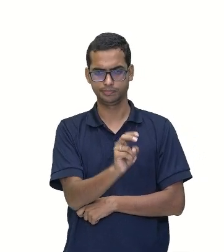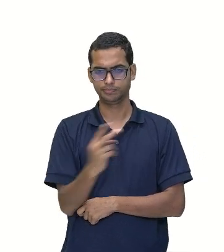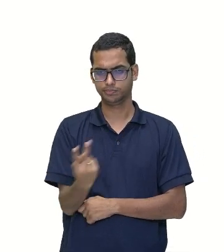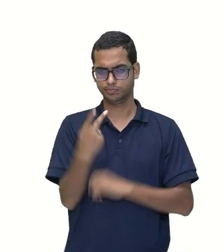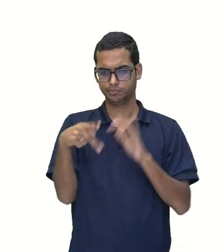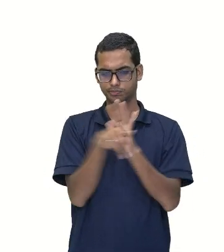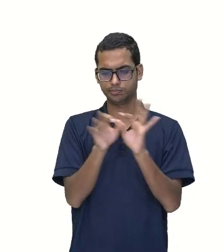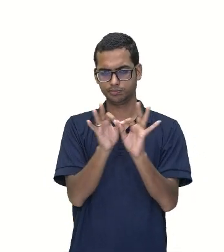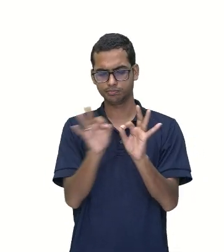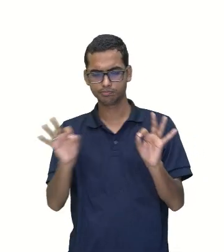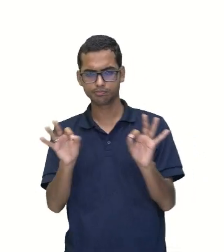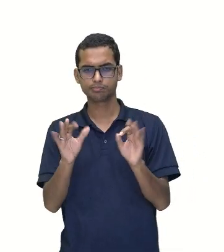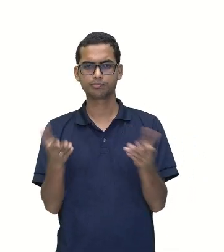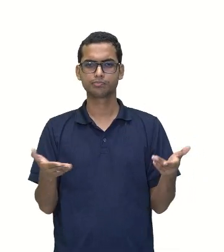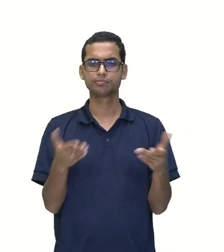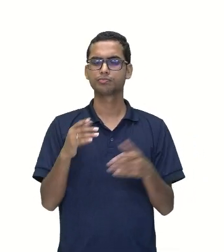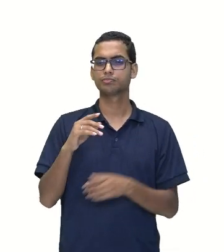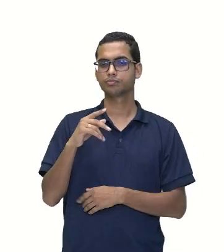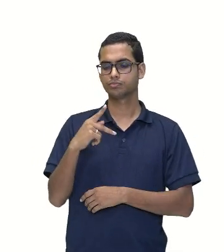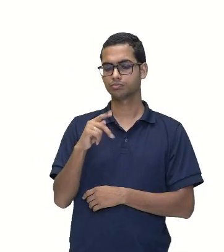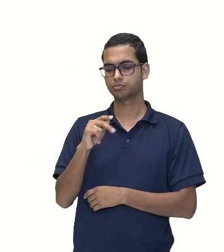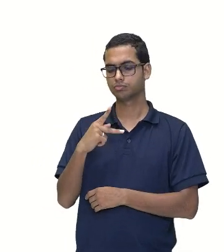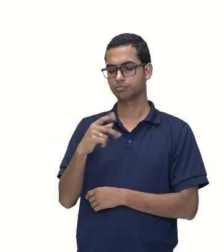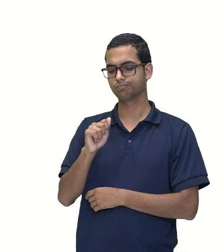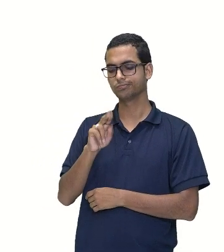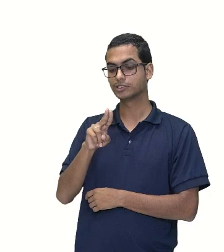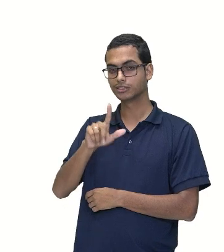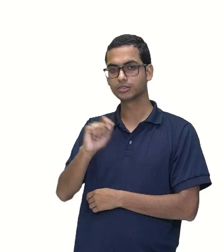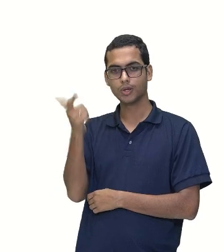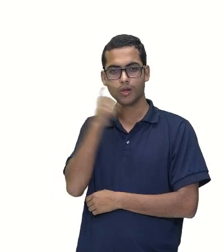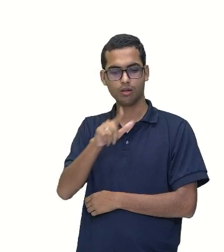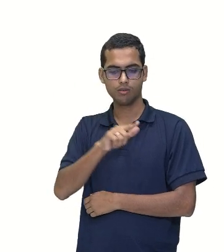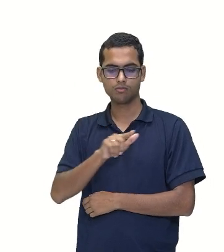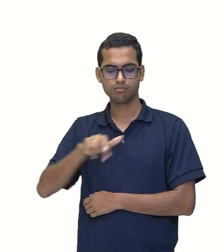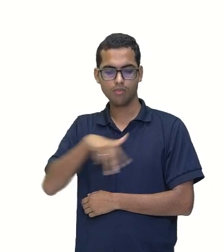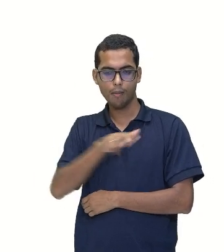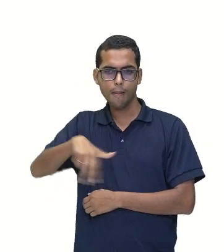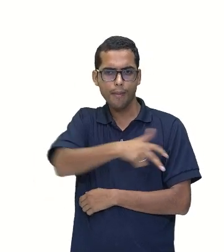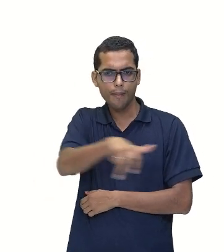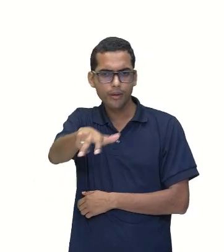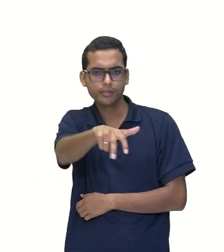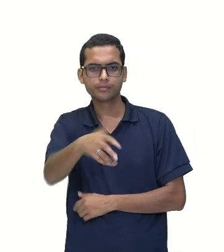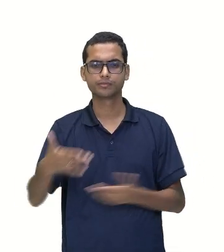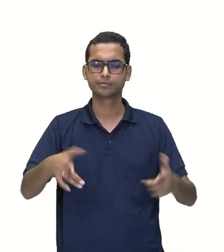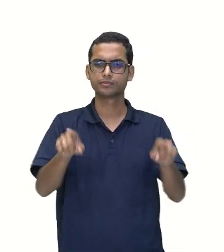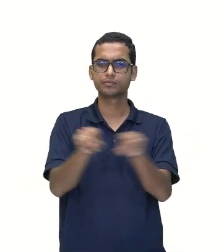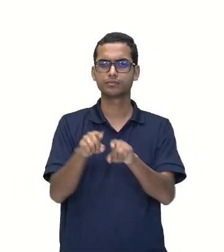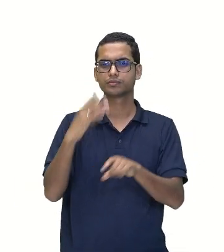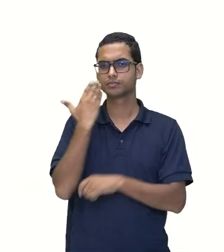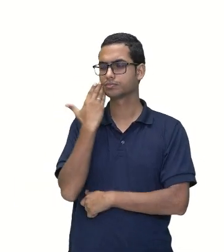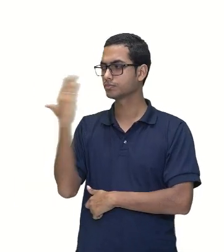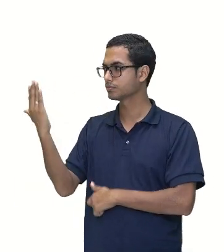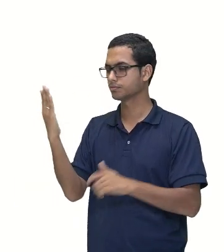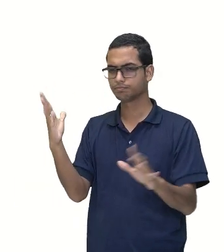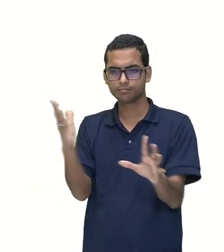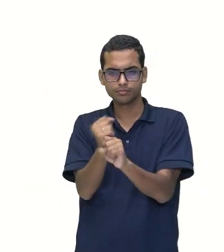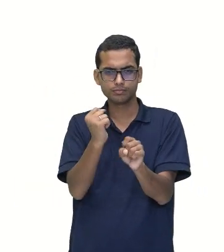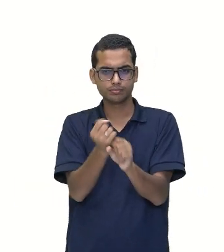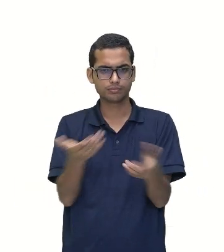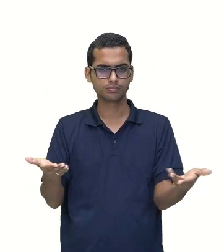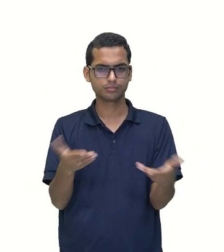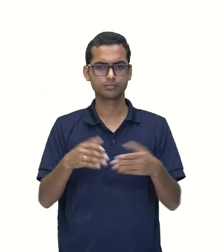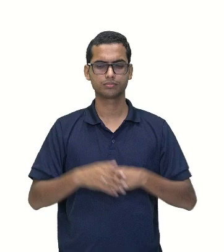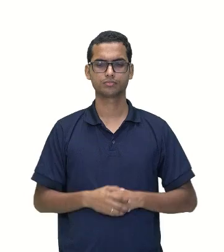O percurso que a Paula fez. Então, vai ficar 6,28 vezes 25. Isso aqui, gente, vai